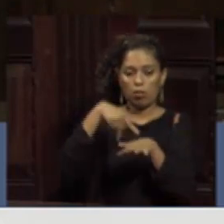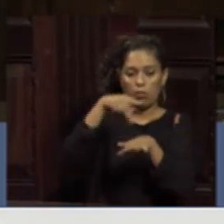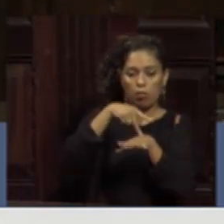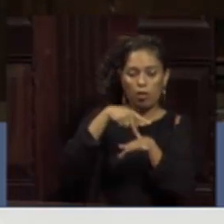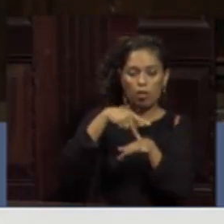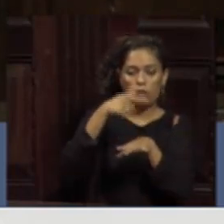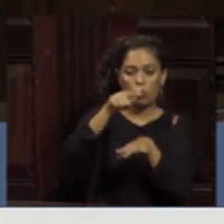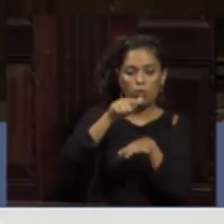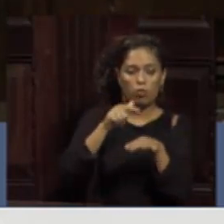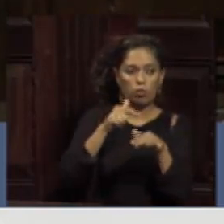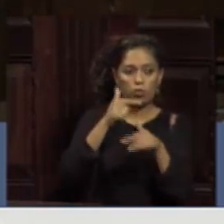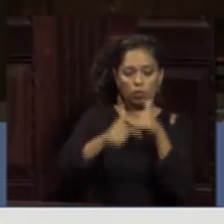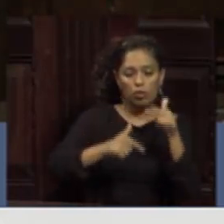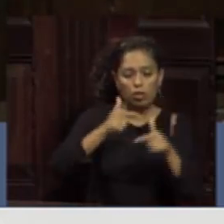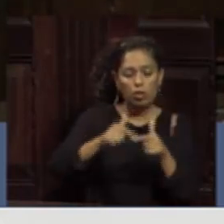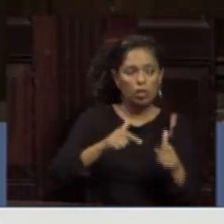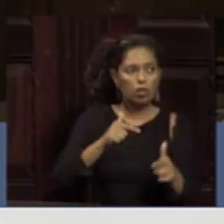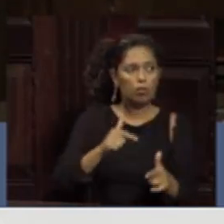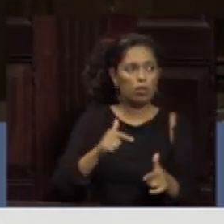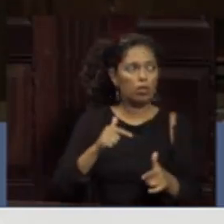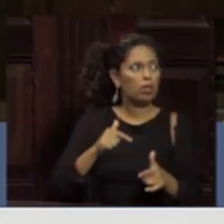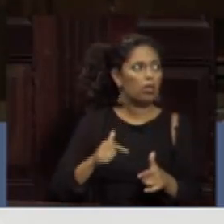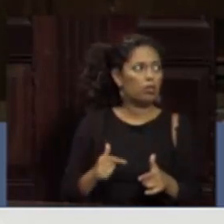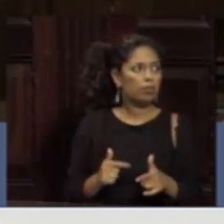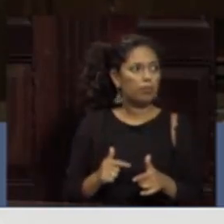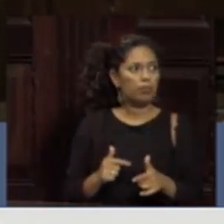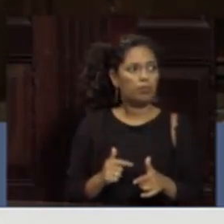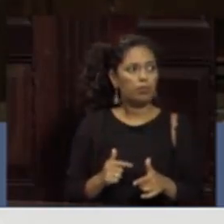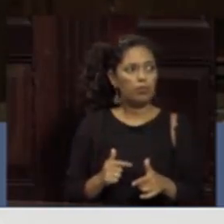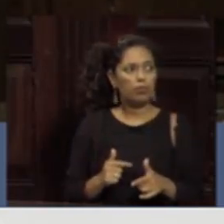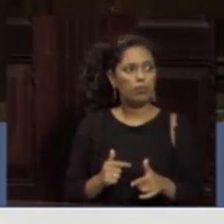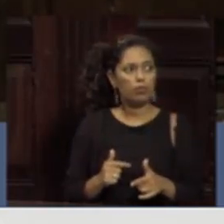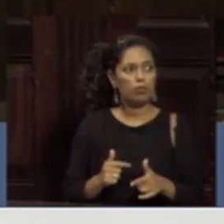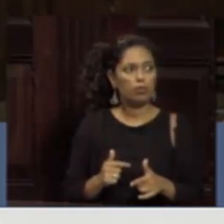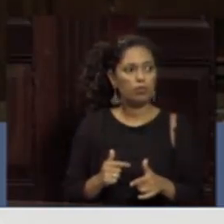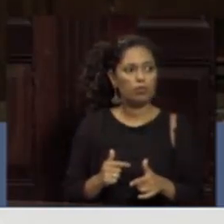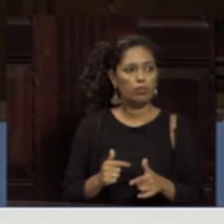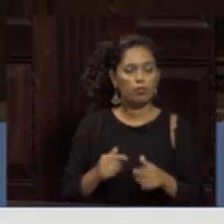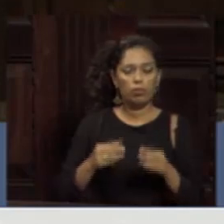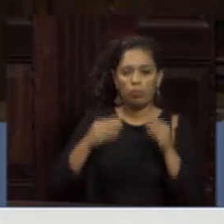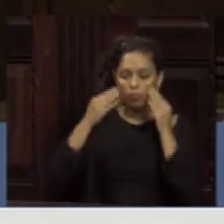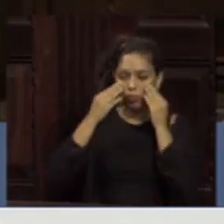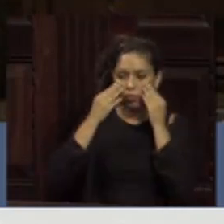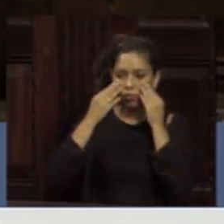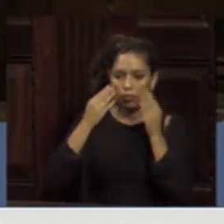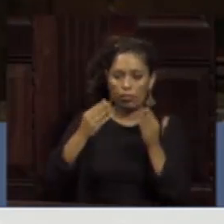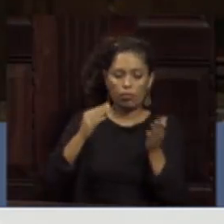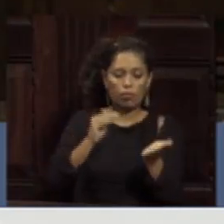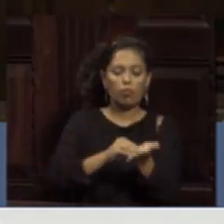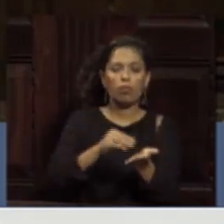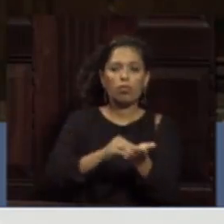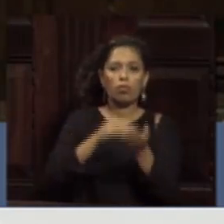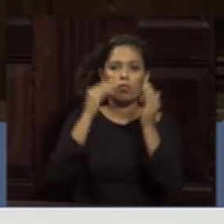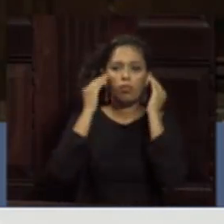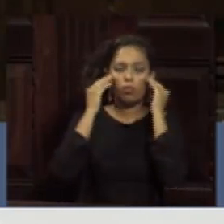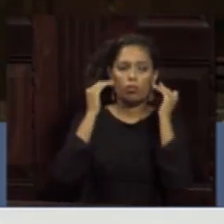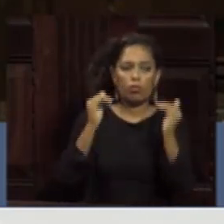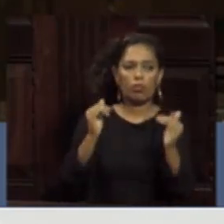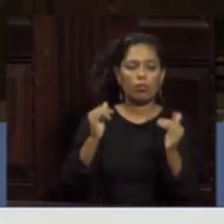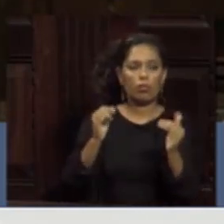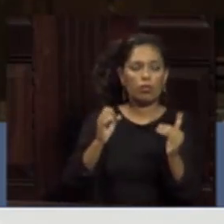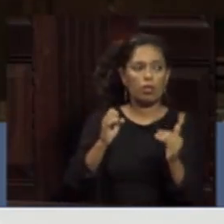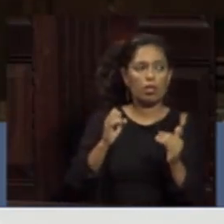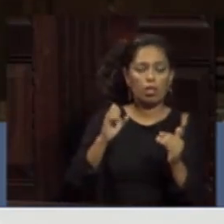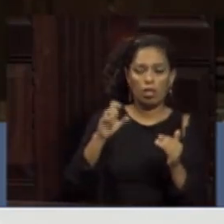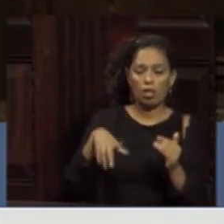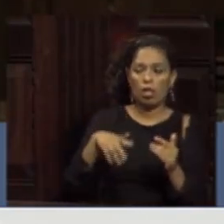uma empresa norueguesa vem e causa um desastre ambiental, e é preciso dizer, o